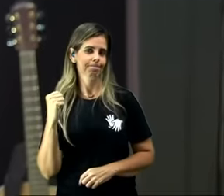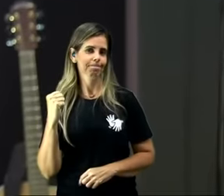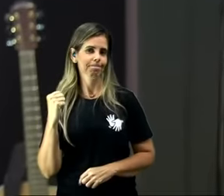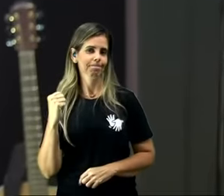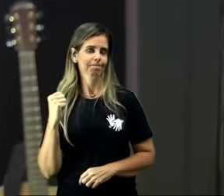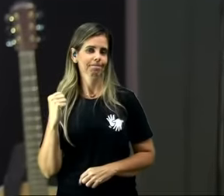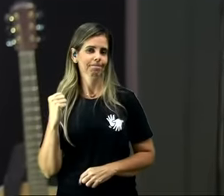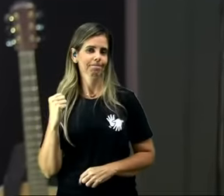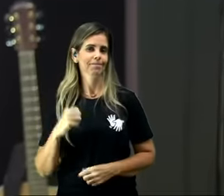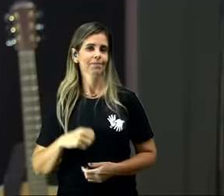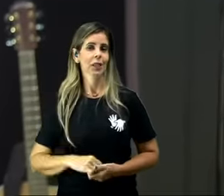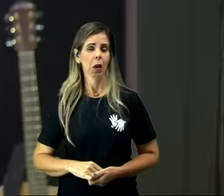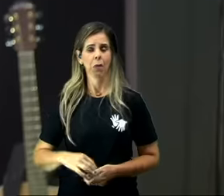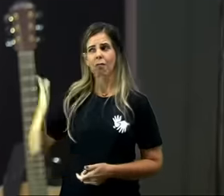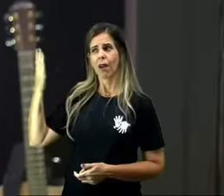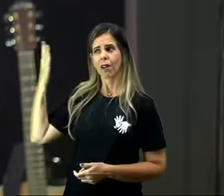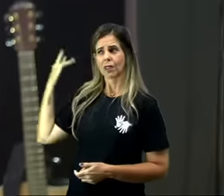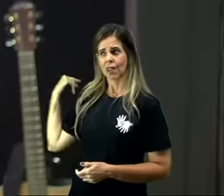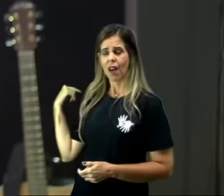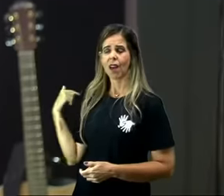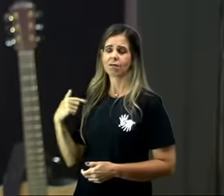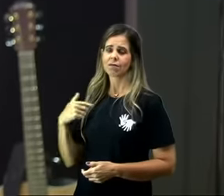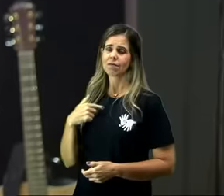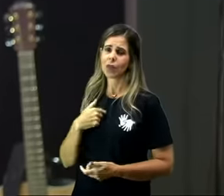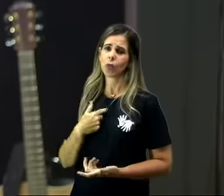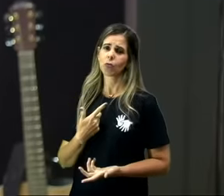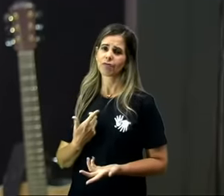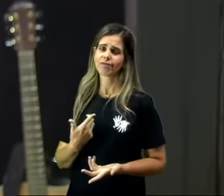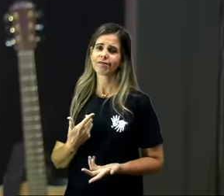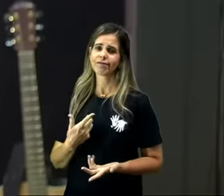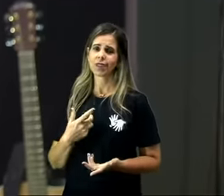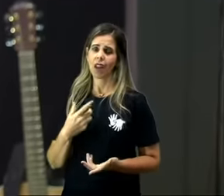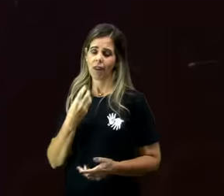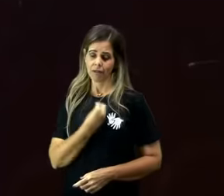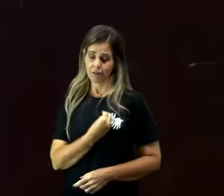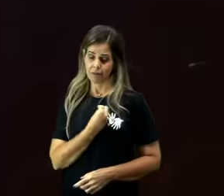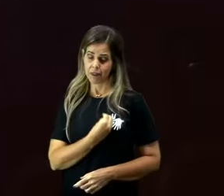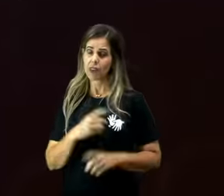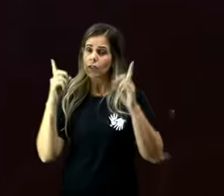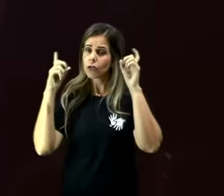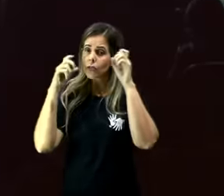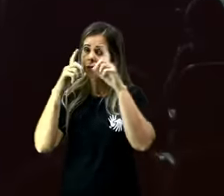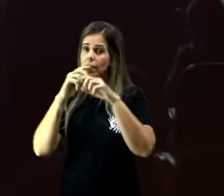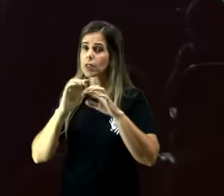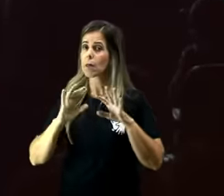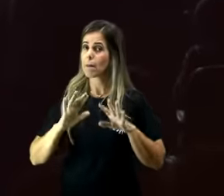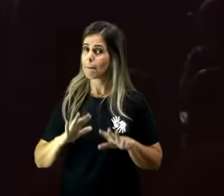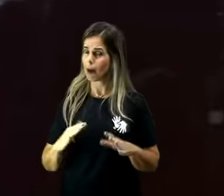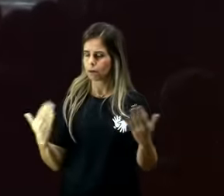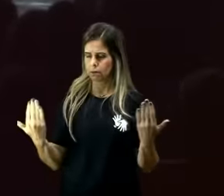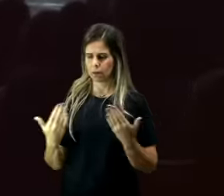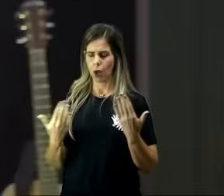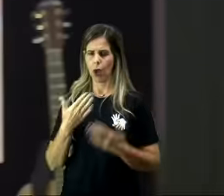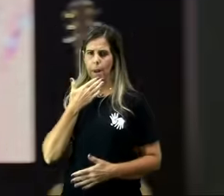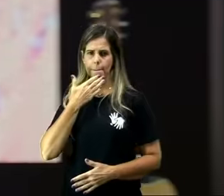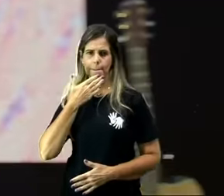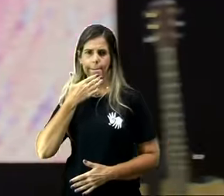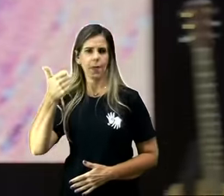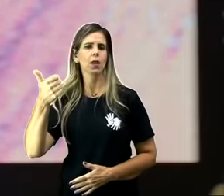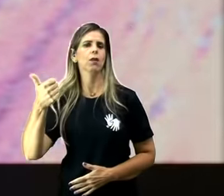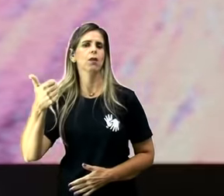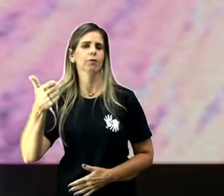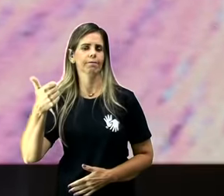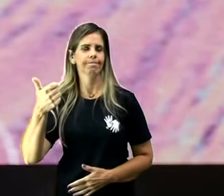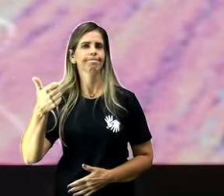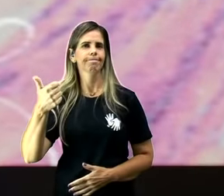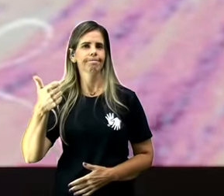10 anos atrás. Tem mais alguém que pode celebrar isso aqui? Diga, eu também, pastor, eu também. Eu não sou aquela pessoa incrível que Deus tem para minha vida. Ok,